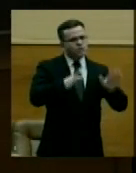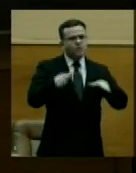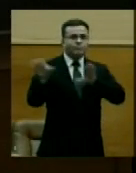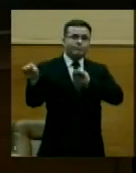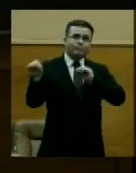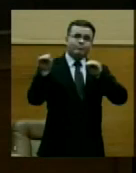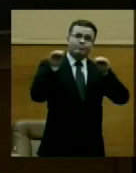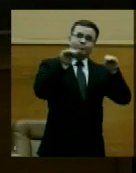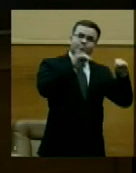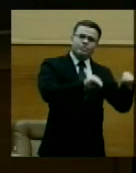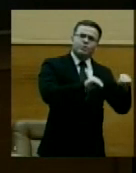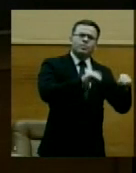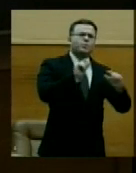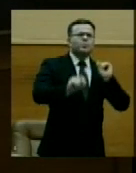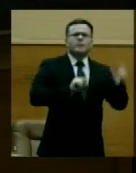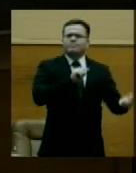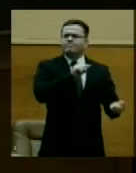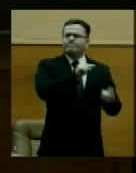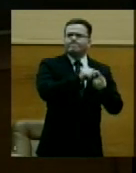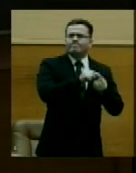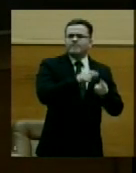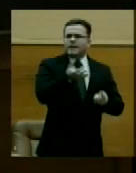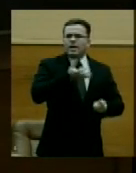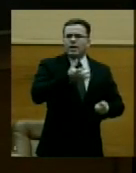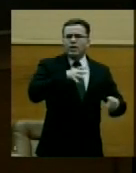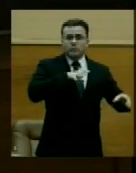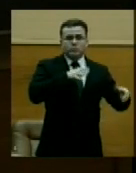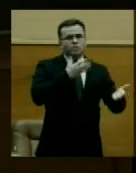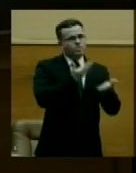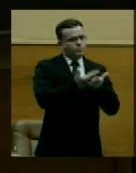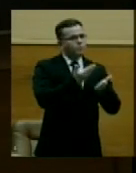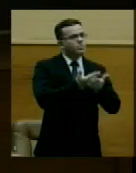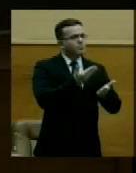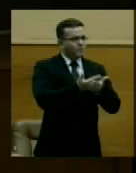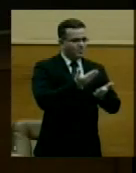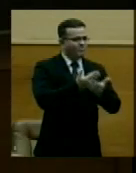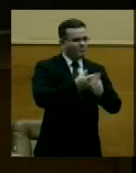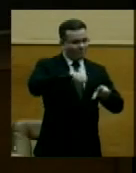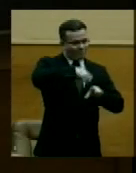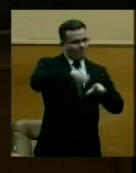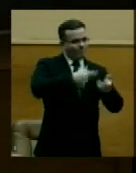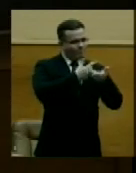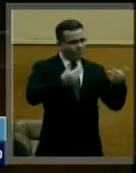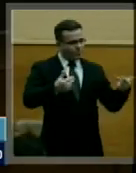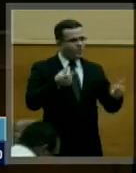para realizar um sonho, fazer agronomia em Viçosa, Minas Gerais.